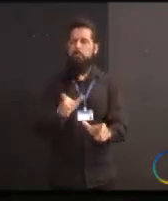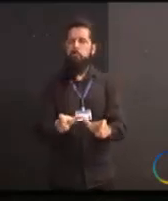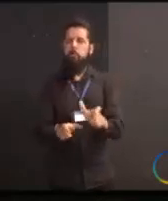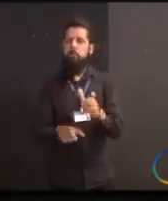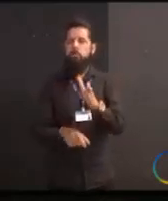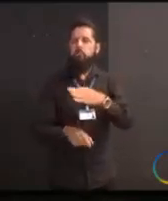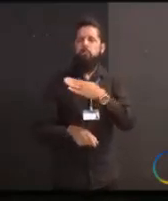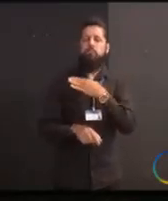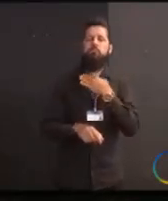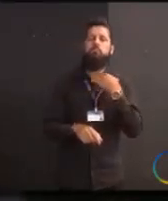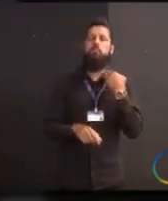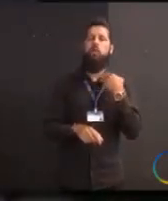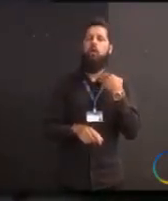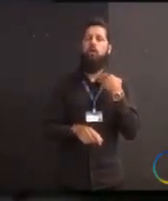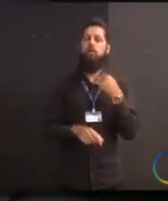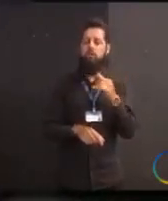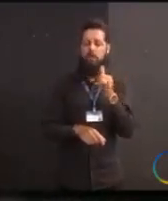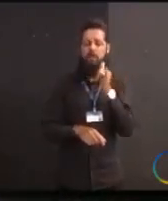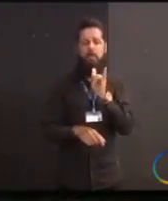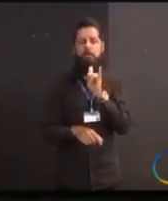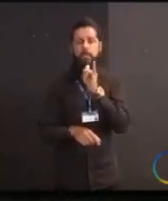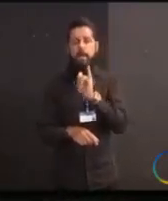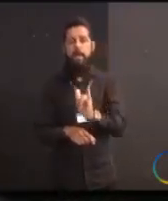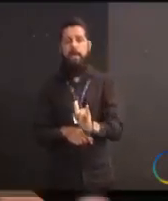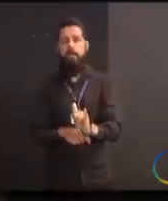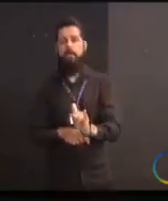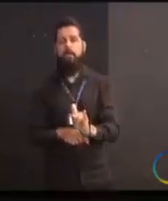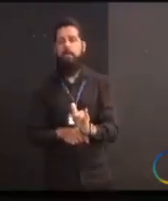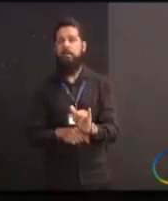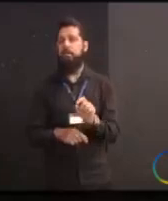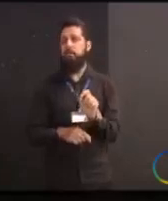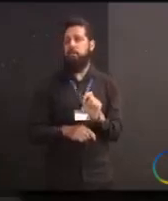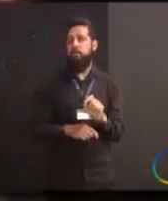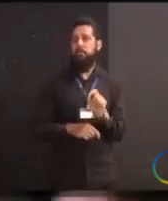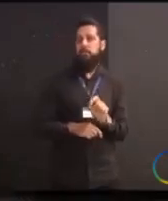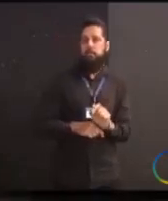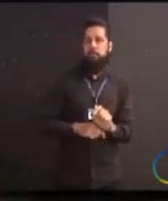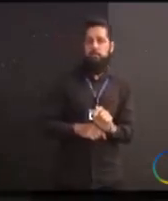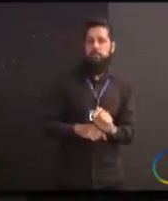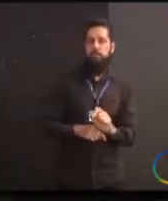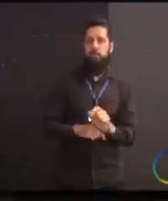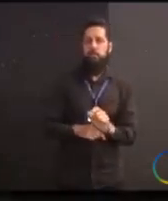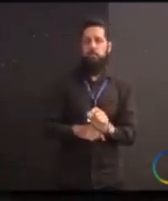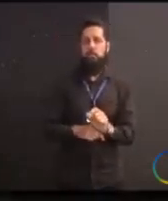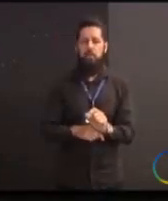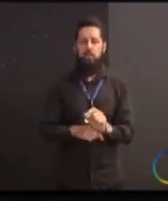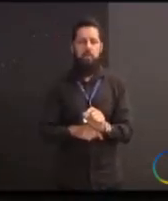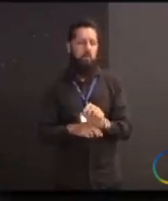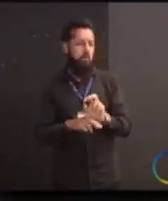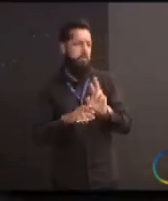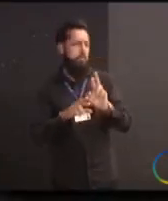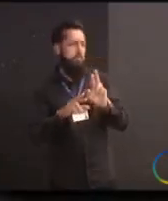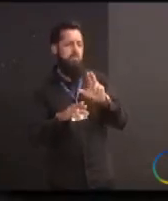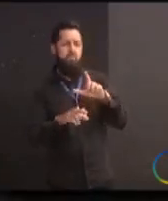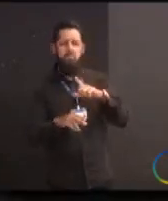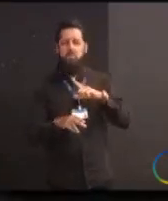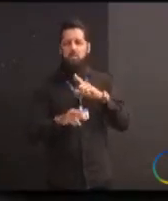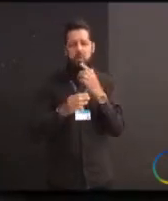E ele costumava dizer, pelo fato de serem de cores diferentes, eles viveriam